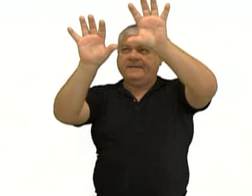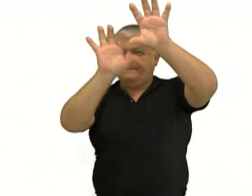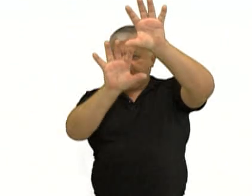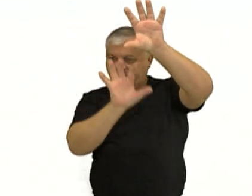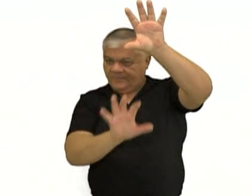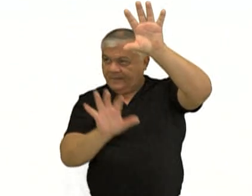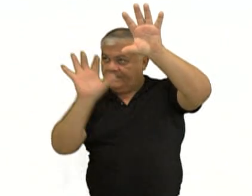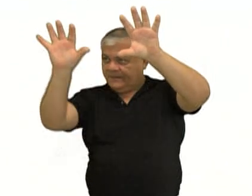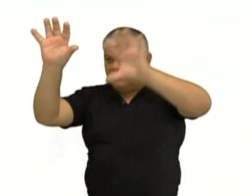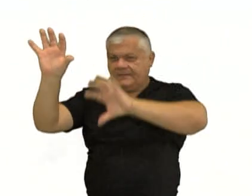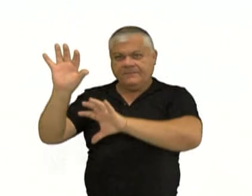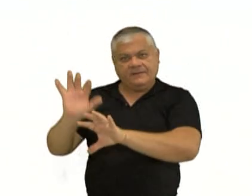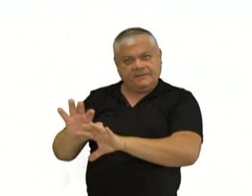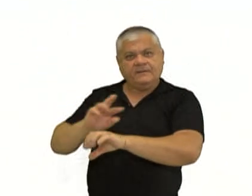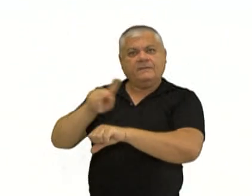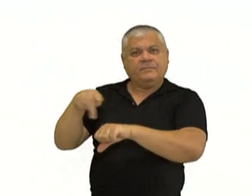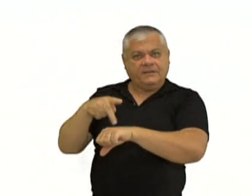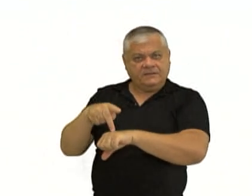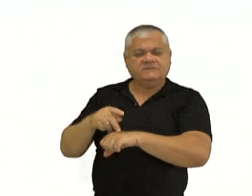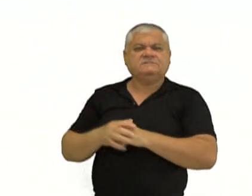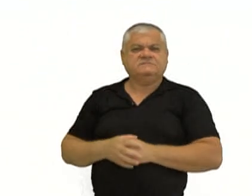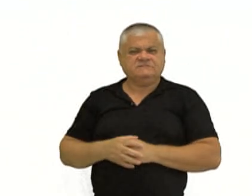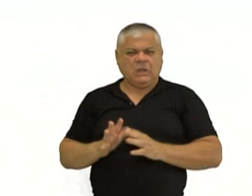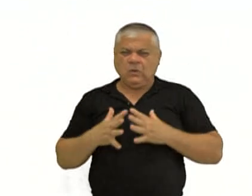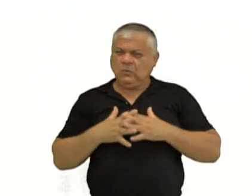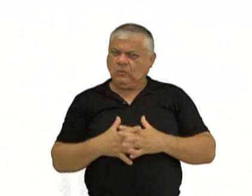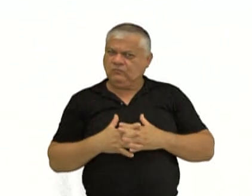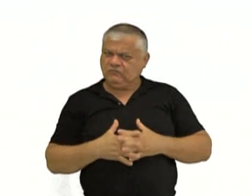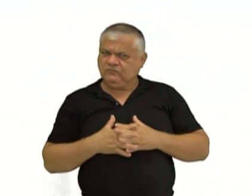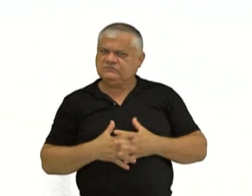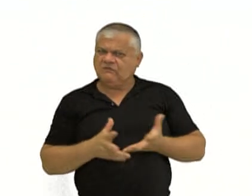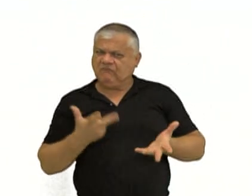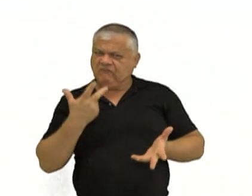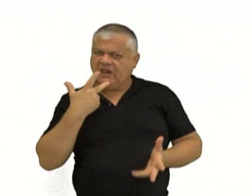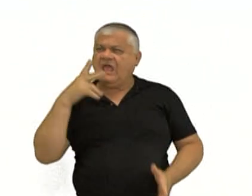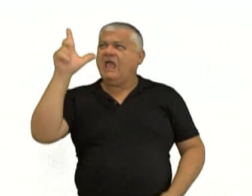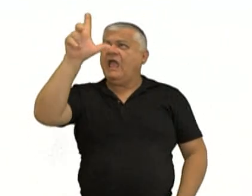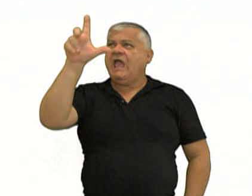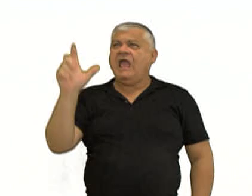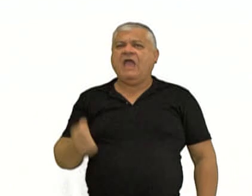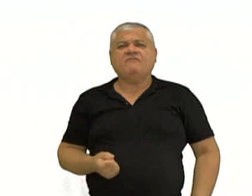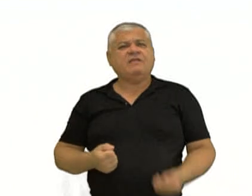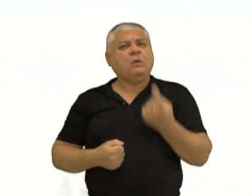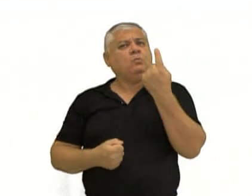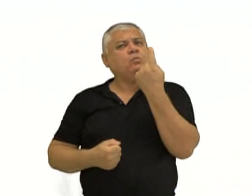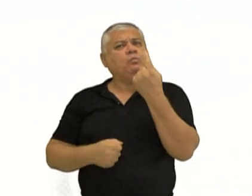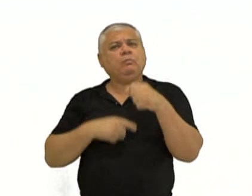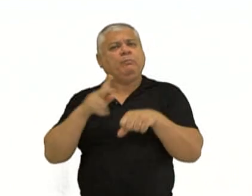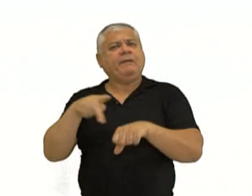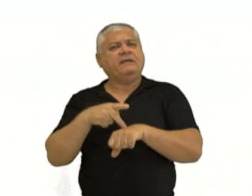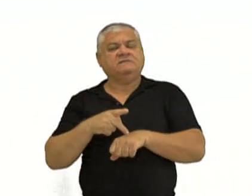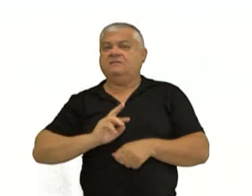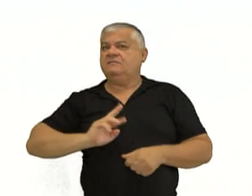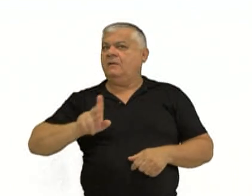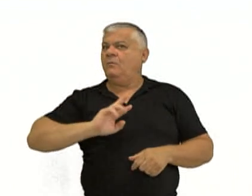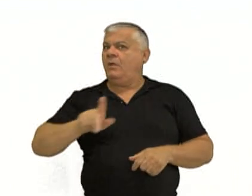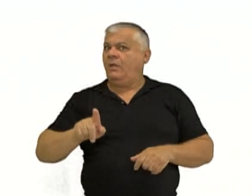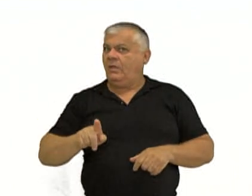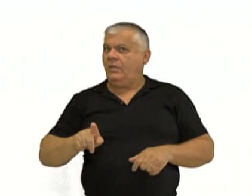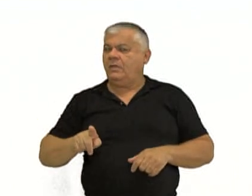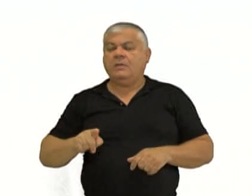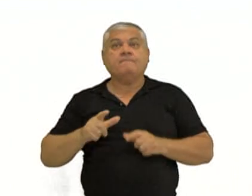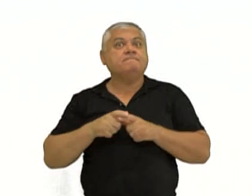o continente. Há uma confusão, muitas vezes, de falar África como se ela fosse um país. Na verdade, a África é um